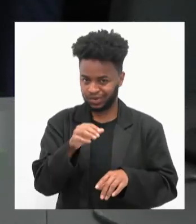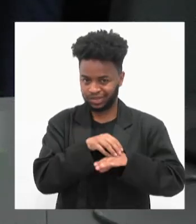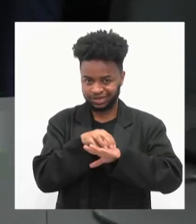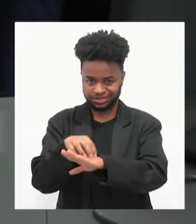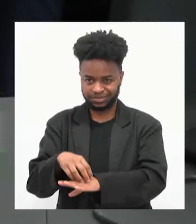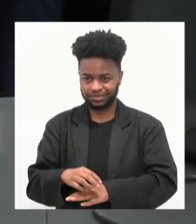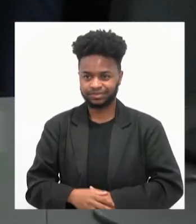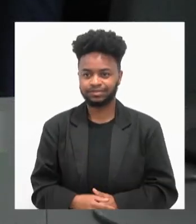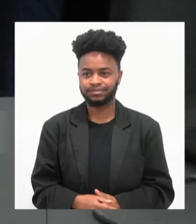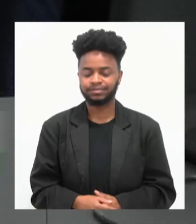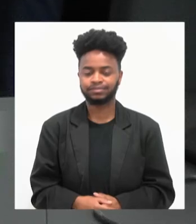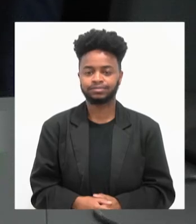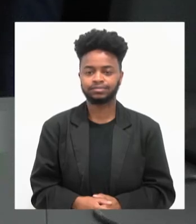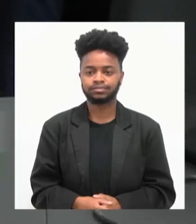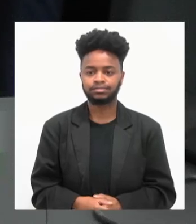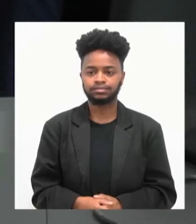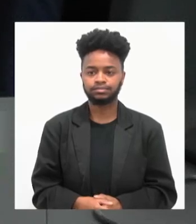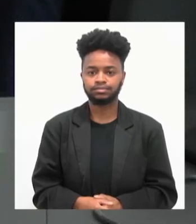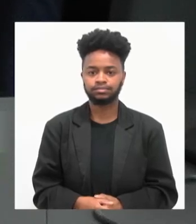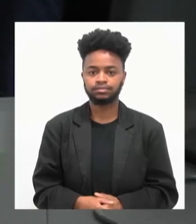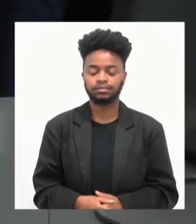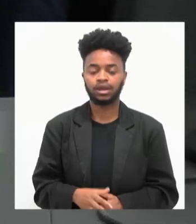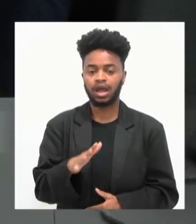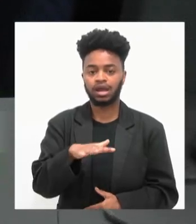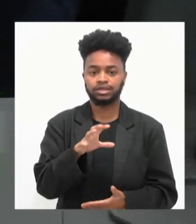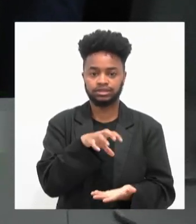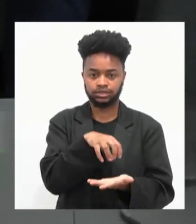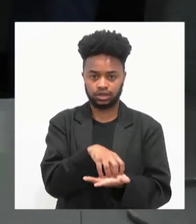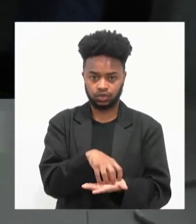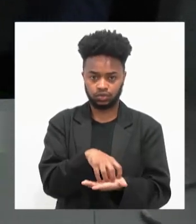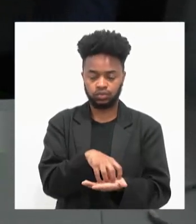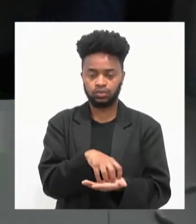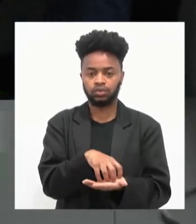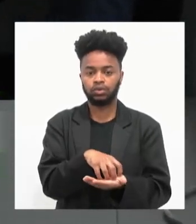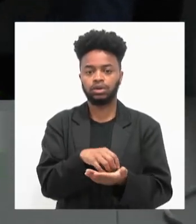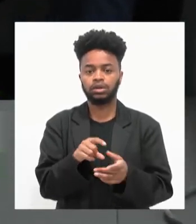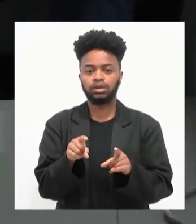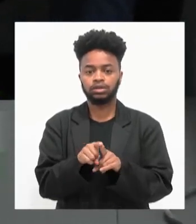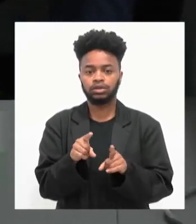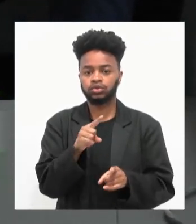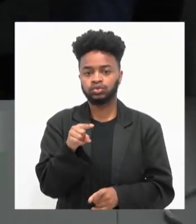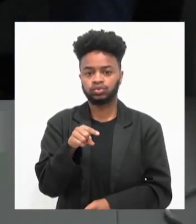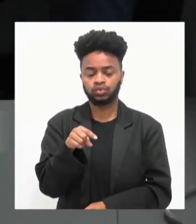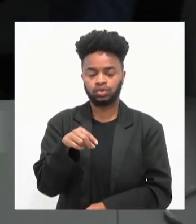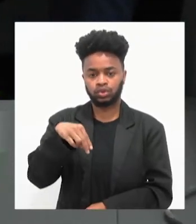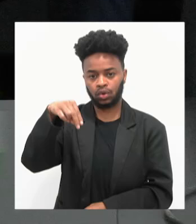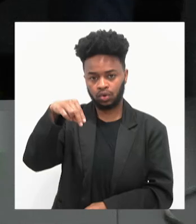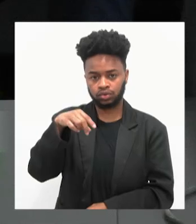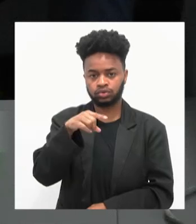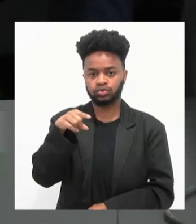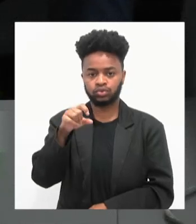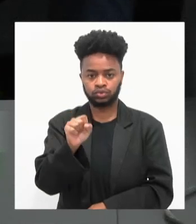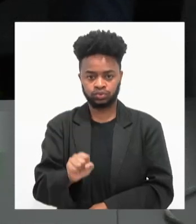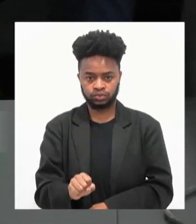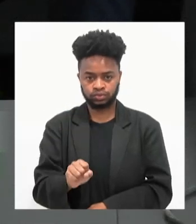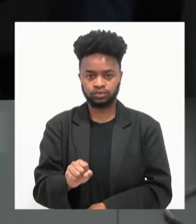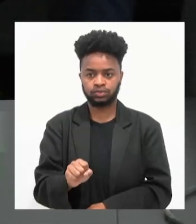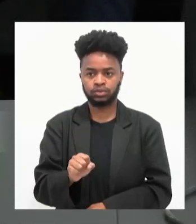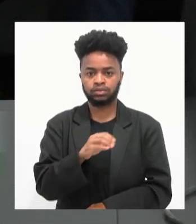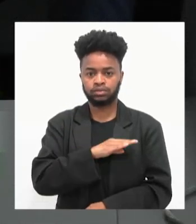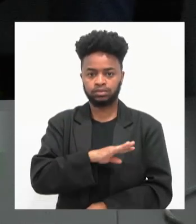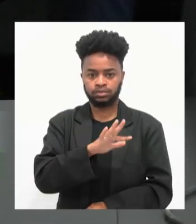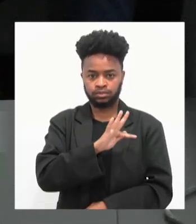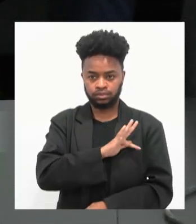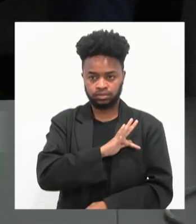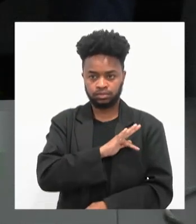transporte. Então, a gente faz a área do centro, faz a área da Zona Norte, Zona Sul,